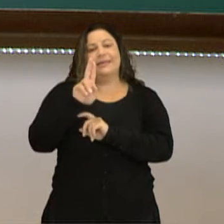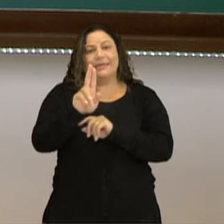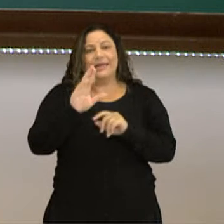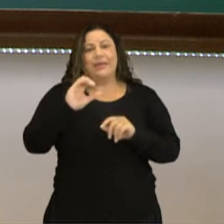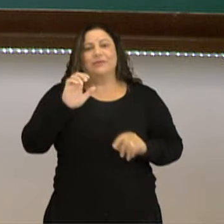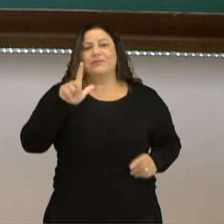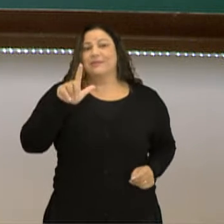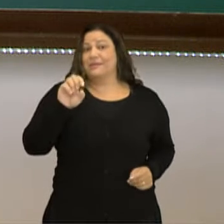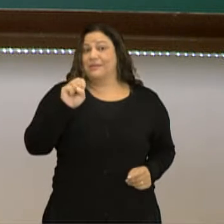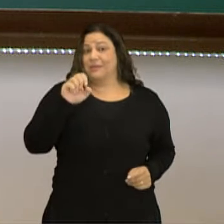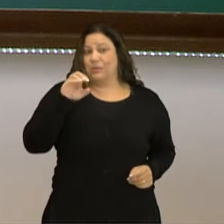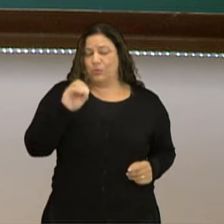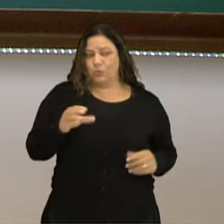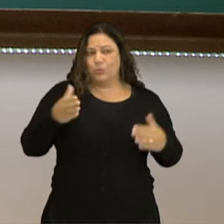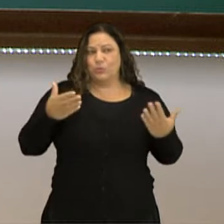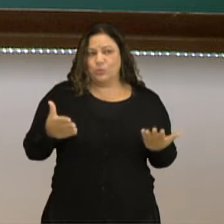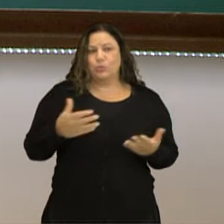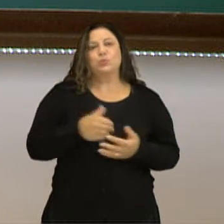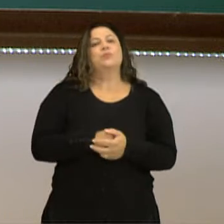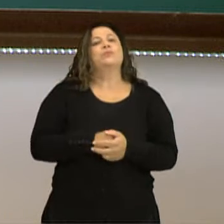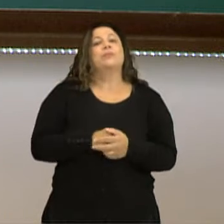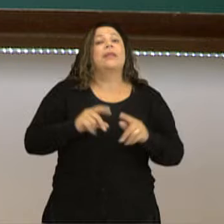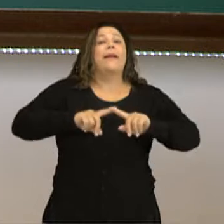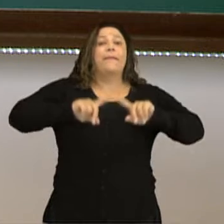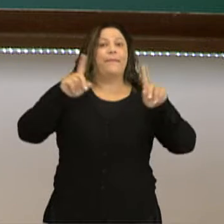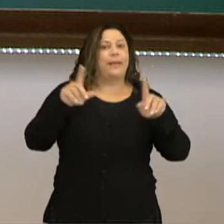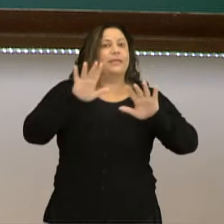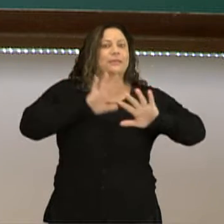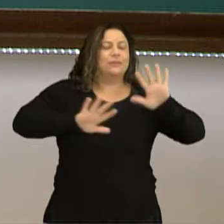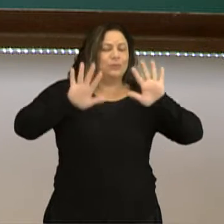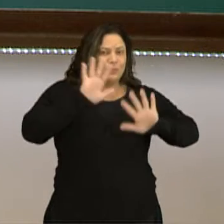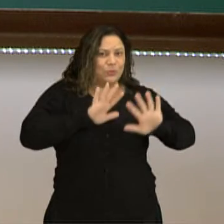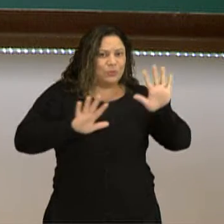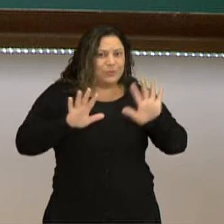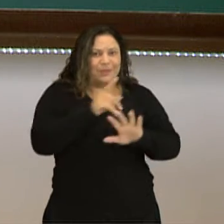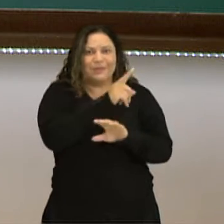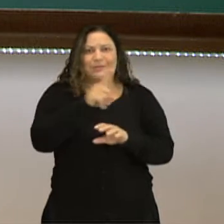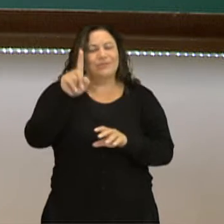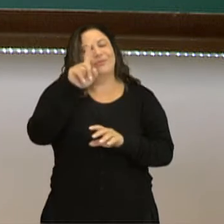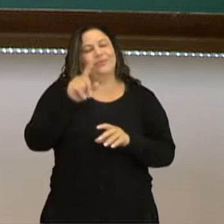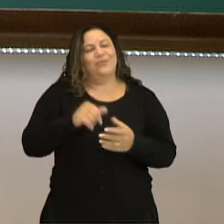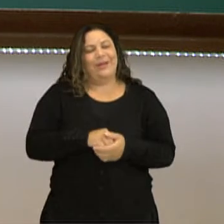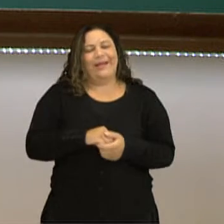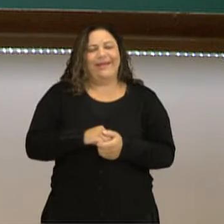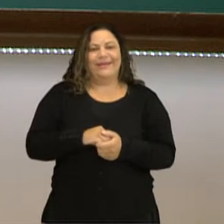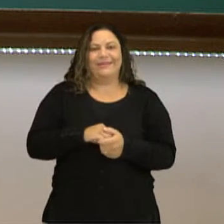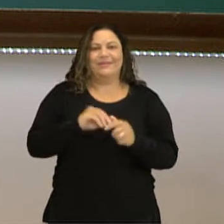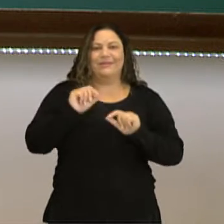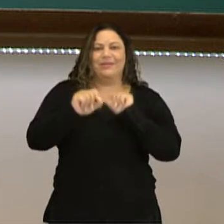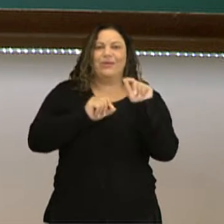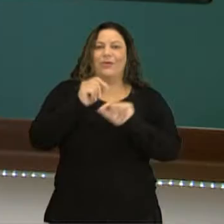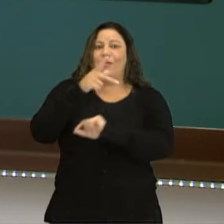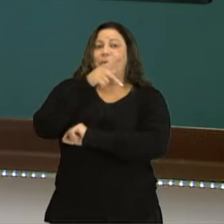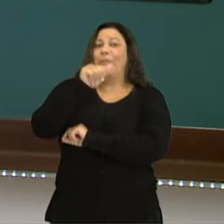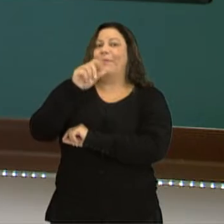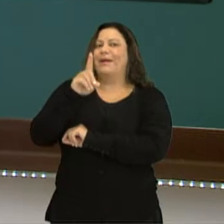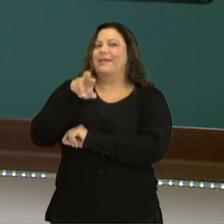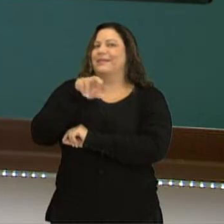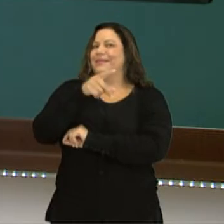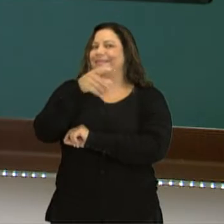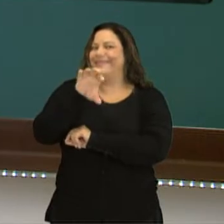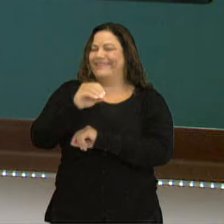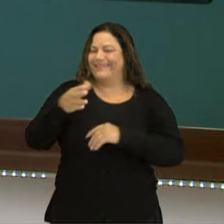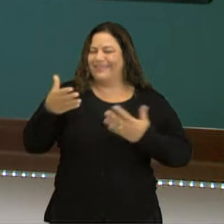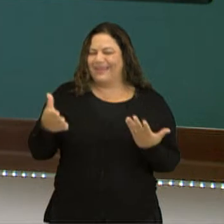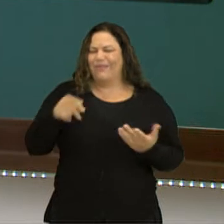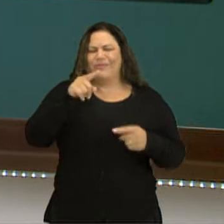no nosso dia a dia, nós falamos muito dos Celsius, mas cuidado, não é a unidade padrão. Ei, para você que tem dúvida sobre